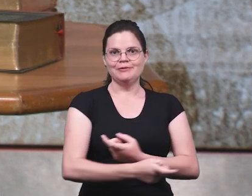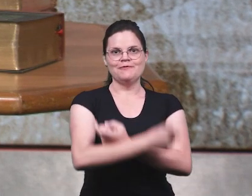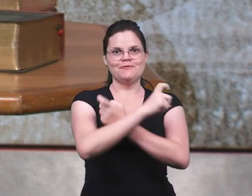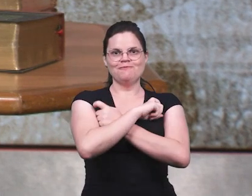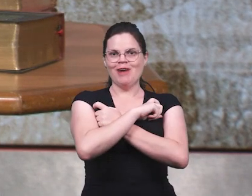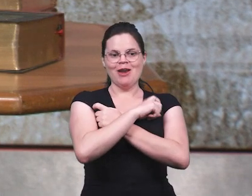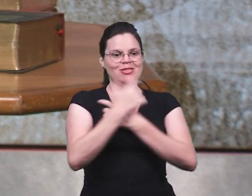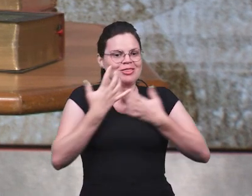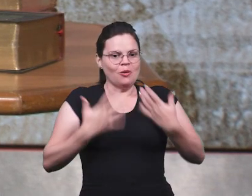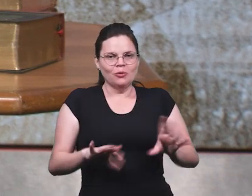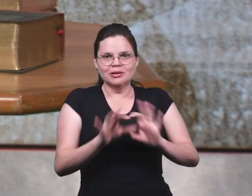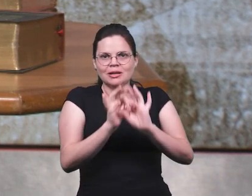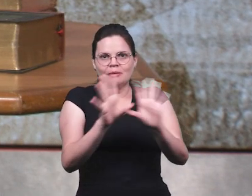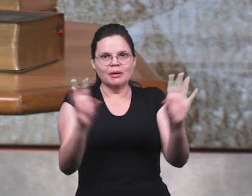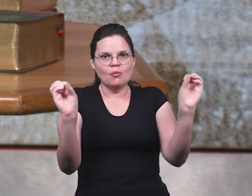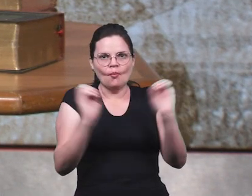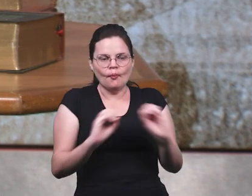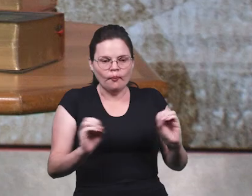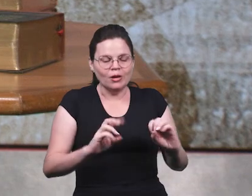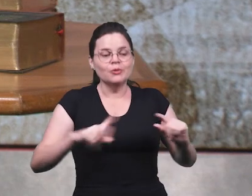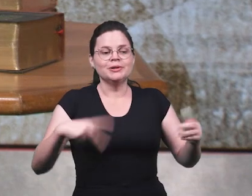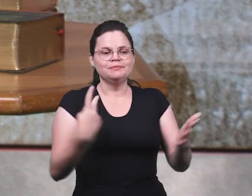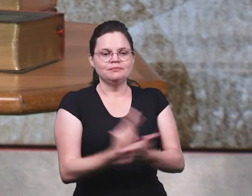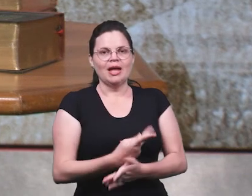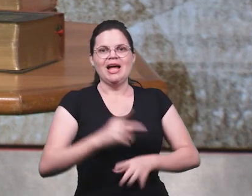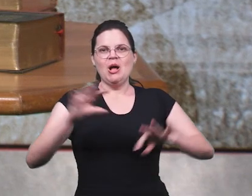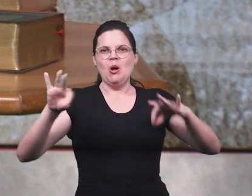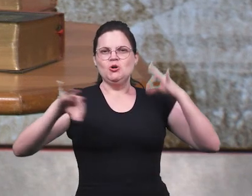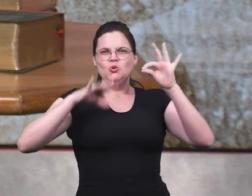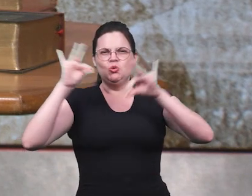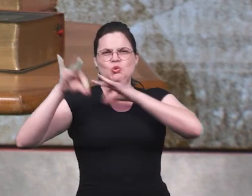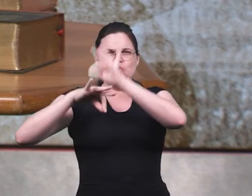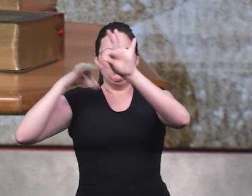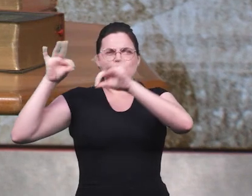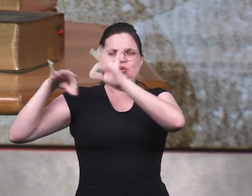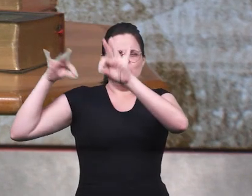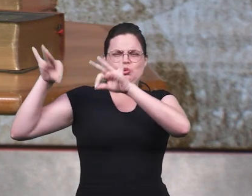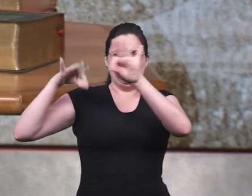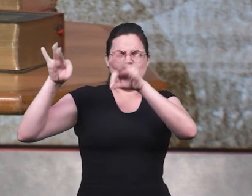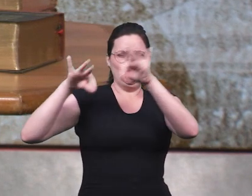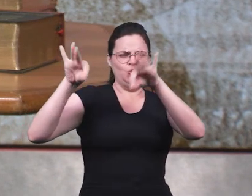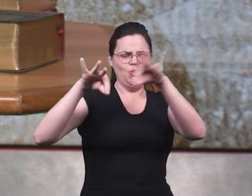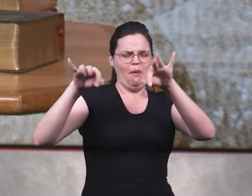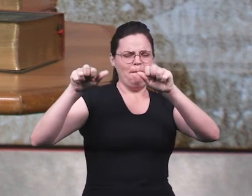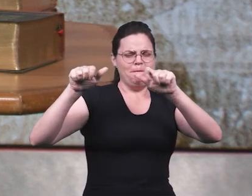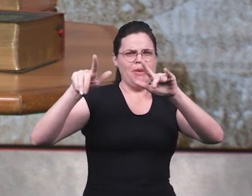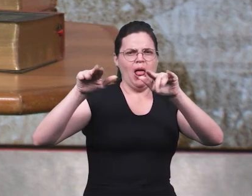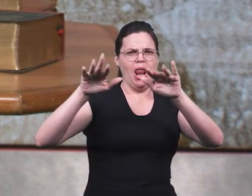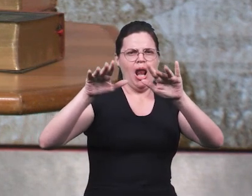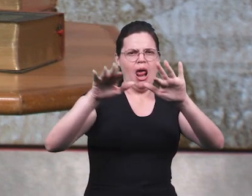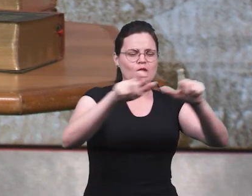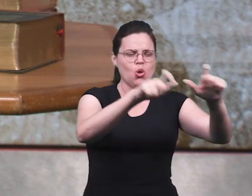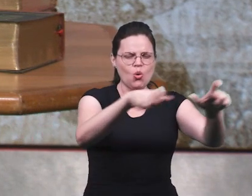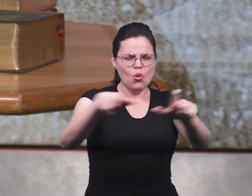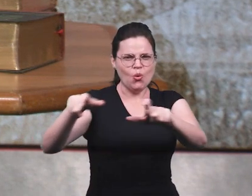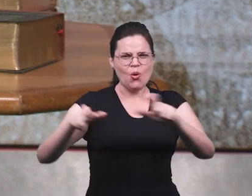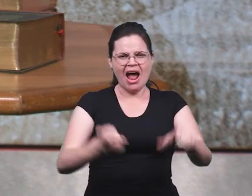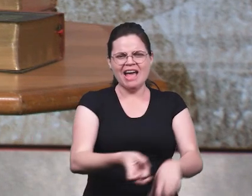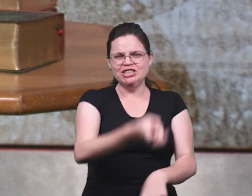moscas à casa de Faraó e às casas dos seus servos e sobre toda a terra do Egito. A terra